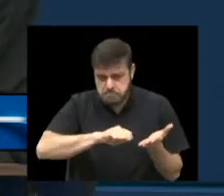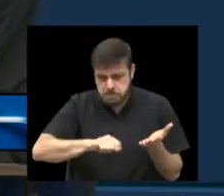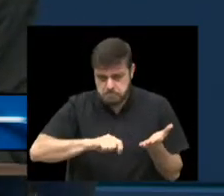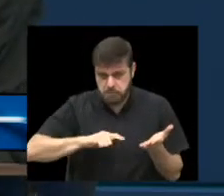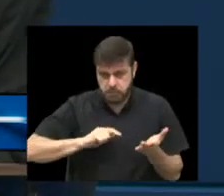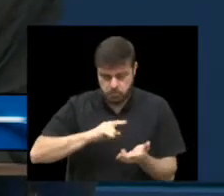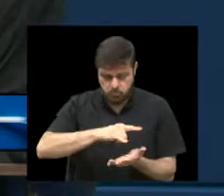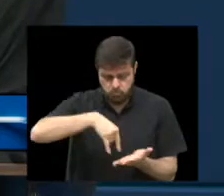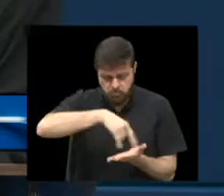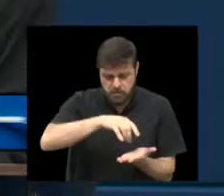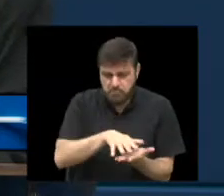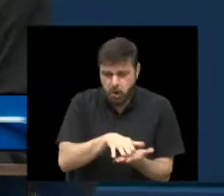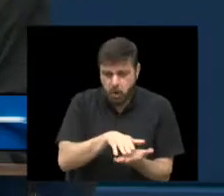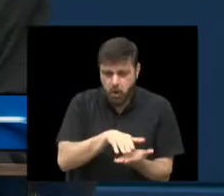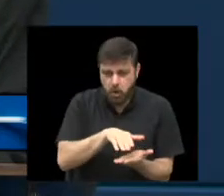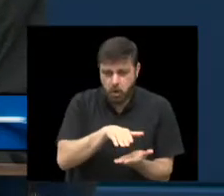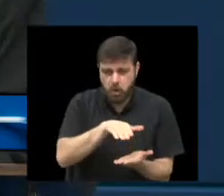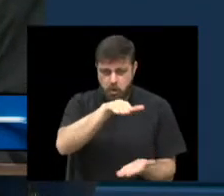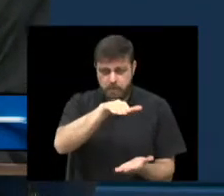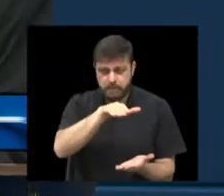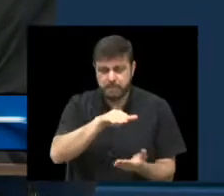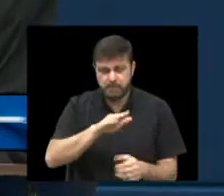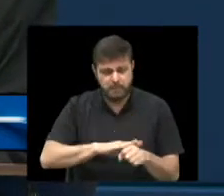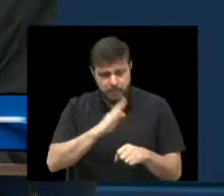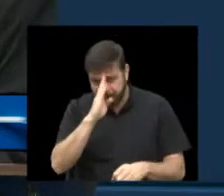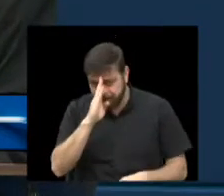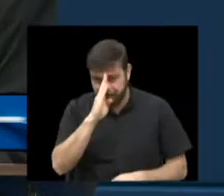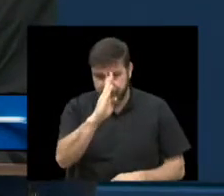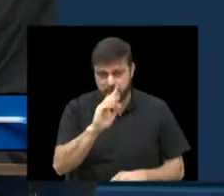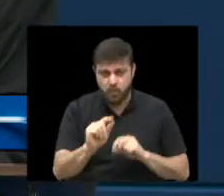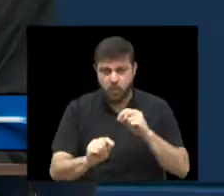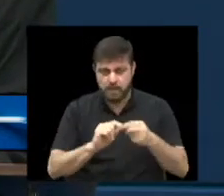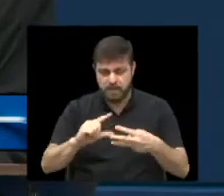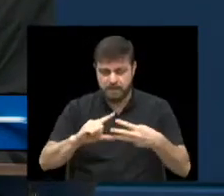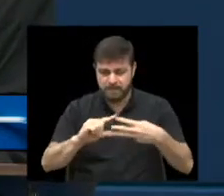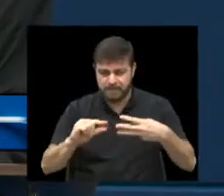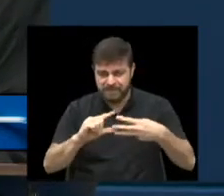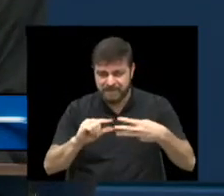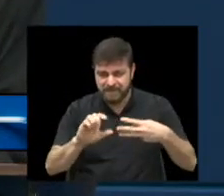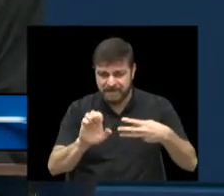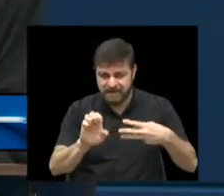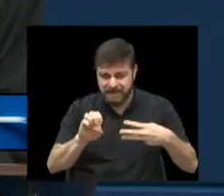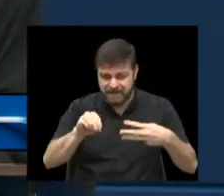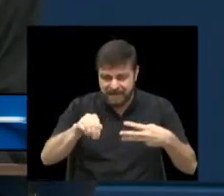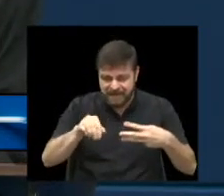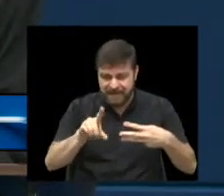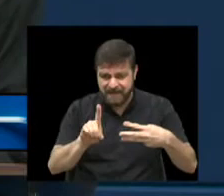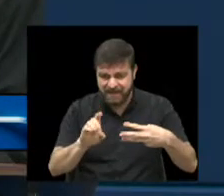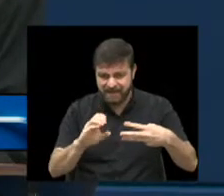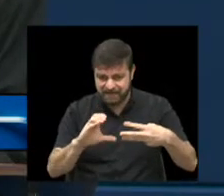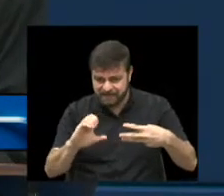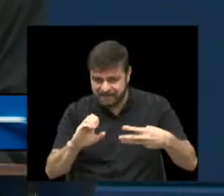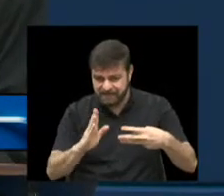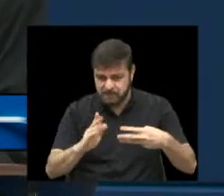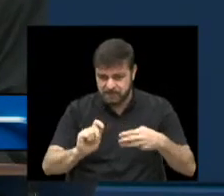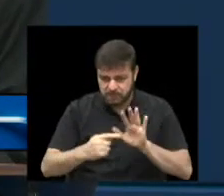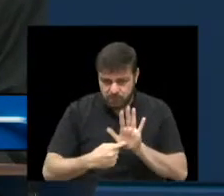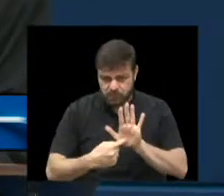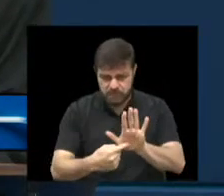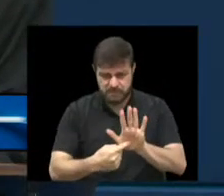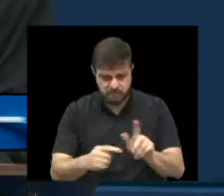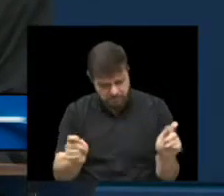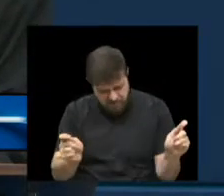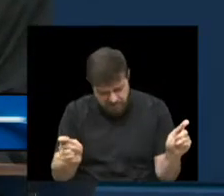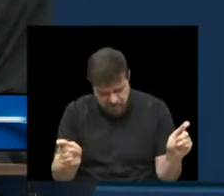documentação. Mas o mais importante é que a INDEC já vem tomando iniciativas, sinalizando de que é